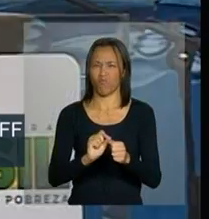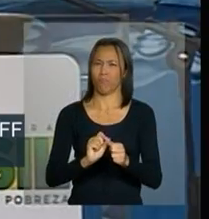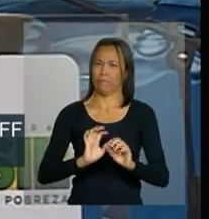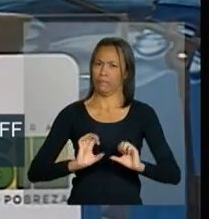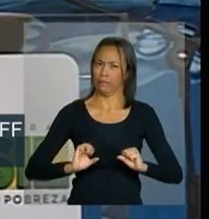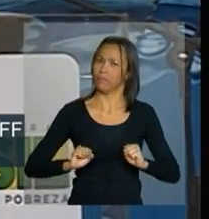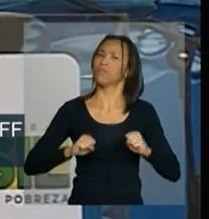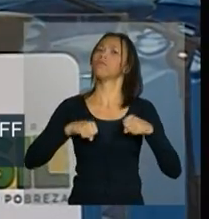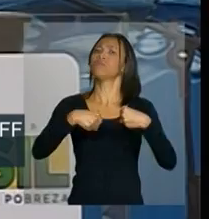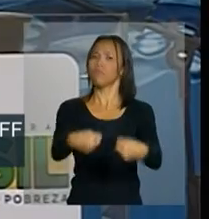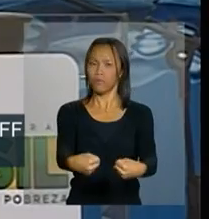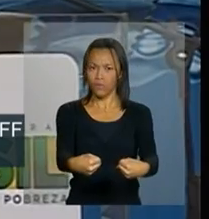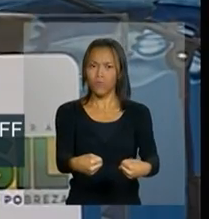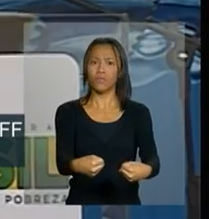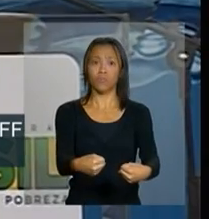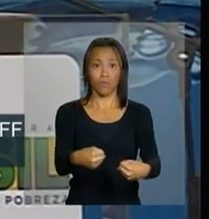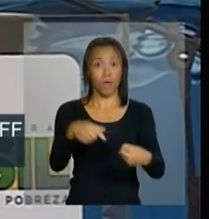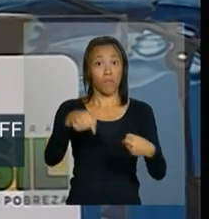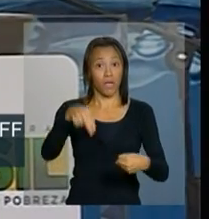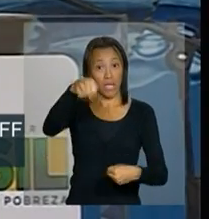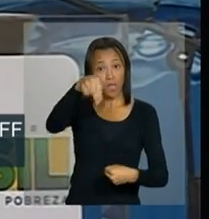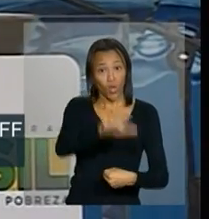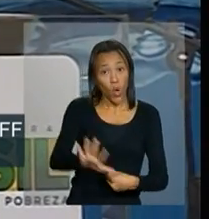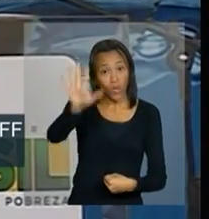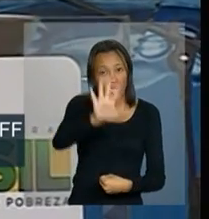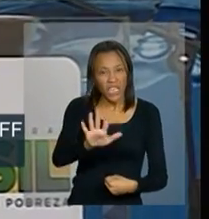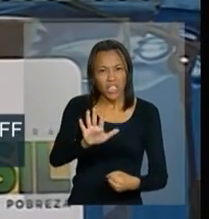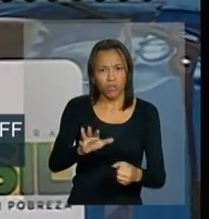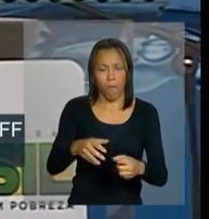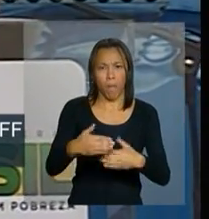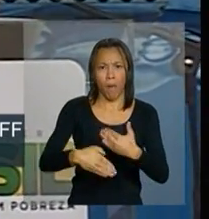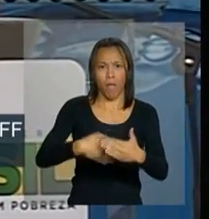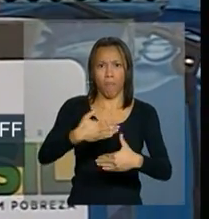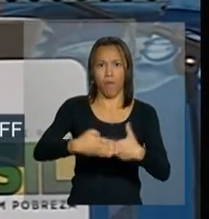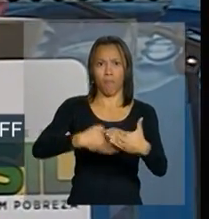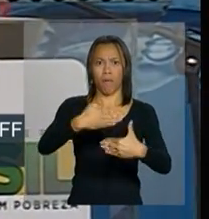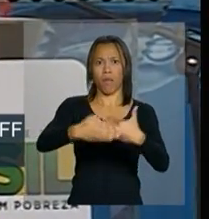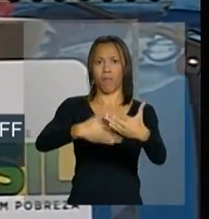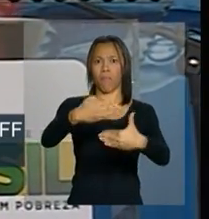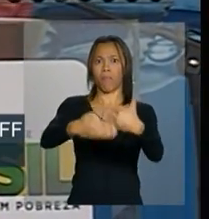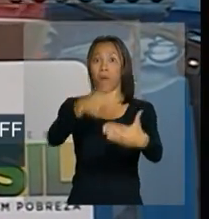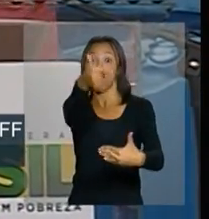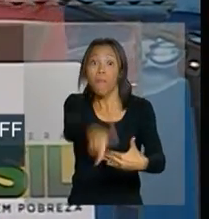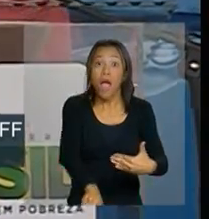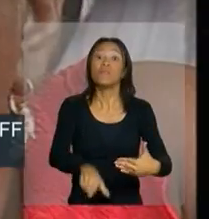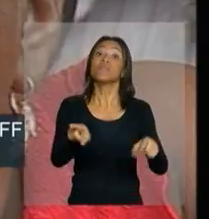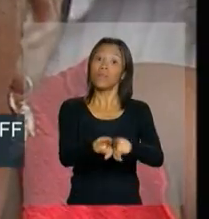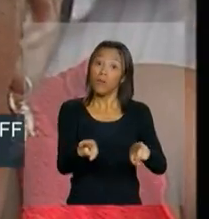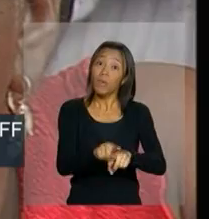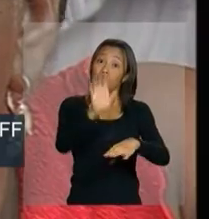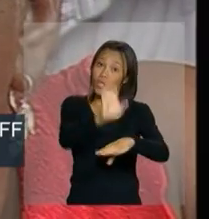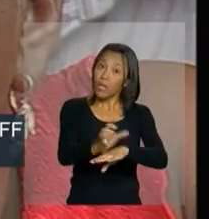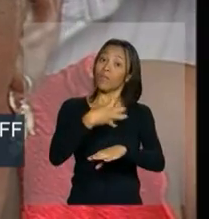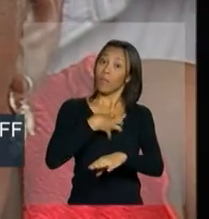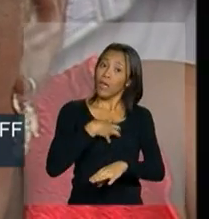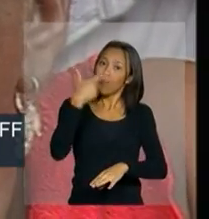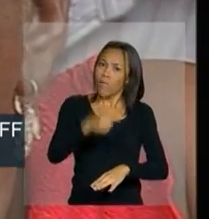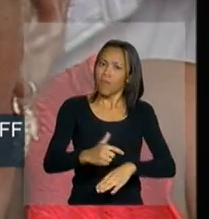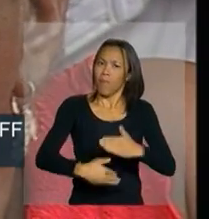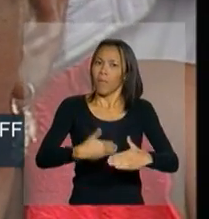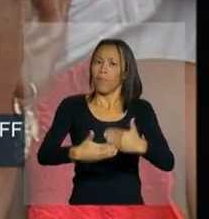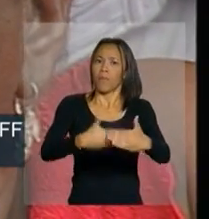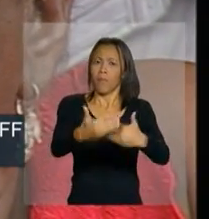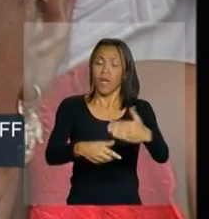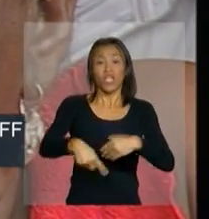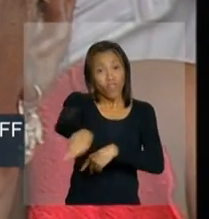esforço para que o Nordeste crescesse mais, para que a Bahia crescesse mais, para